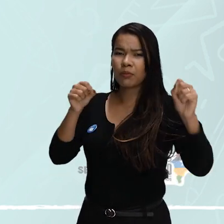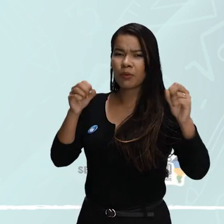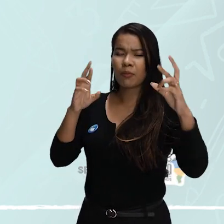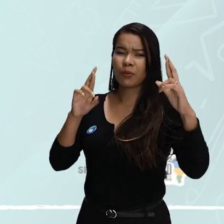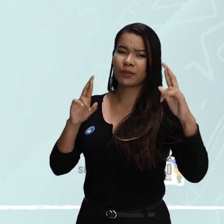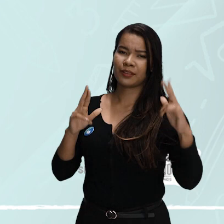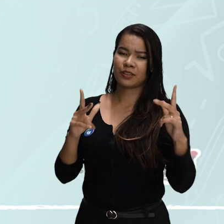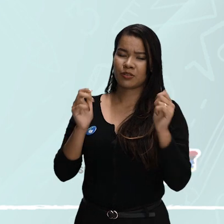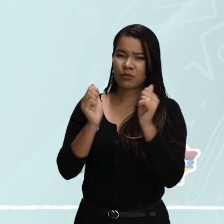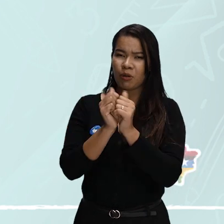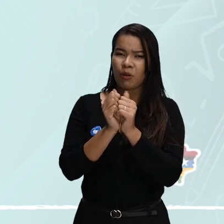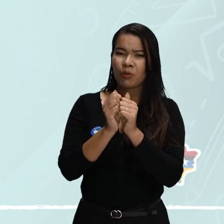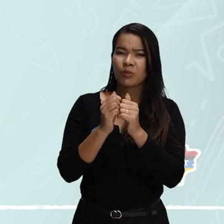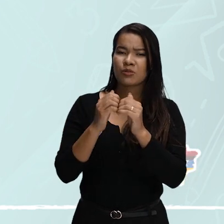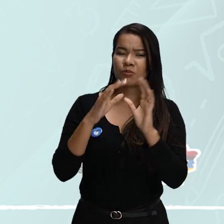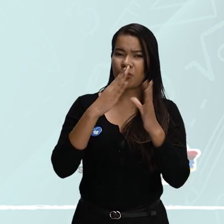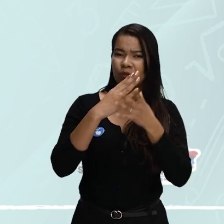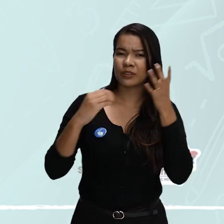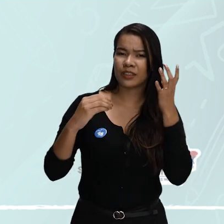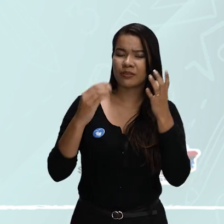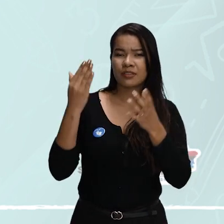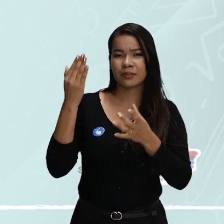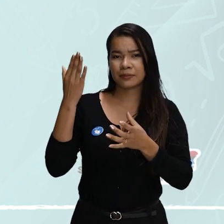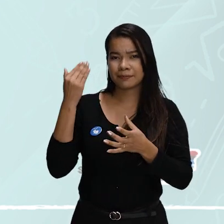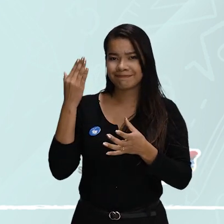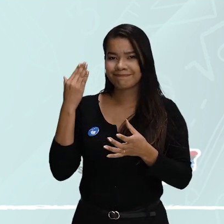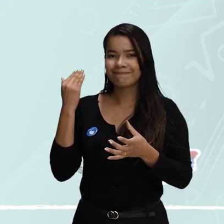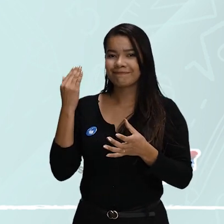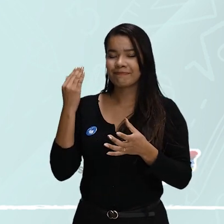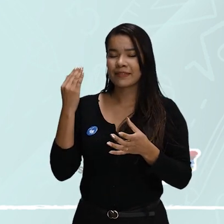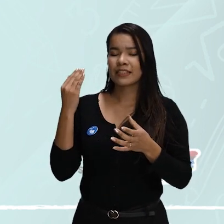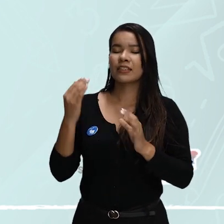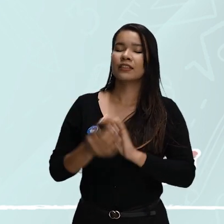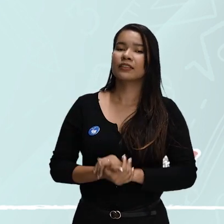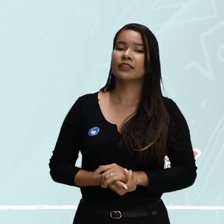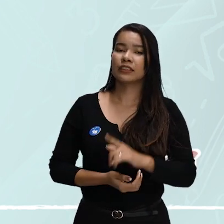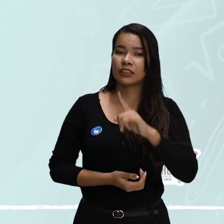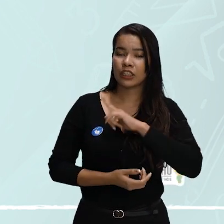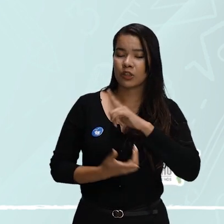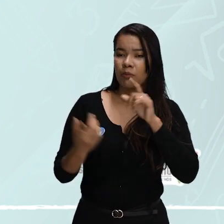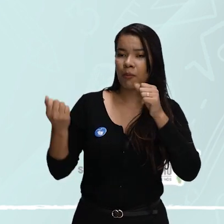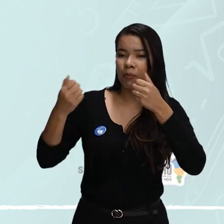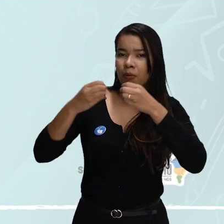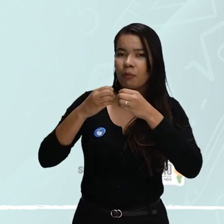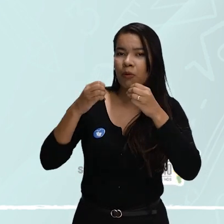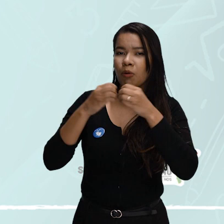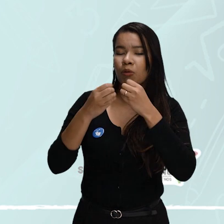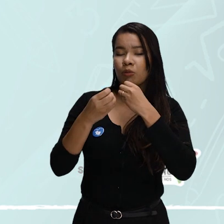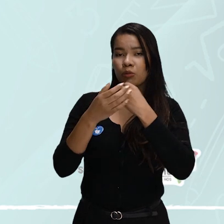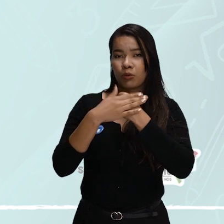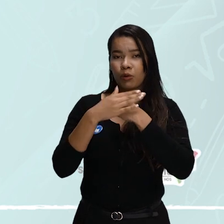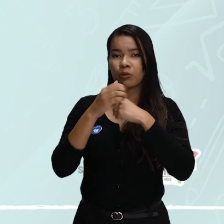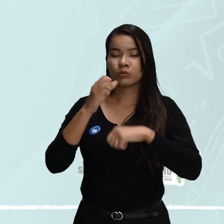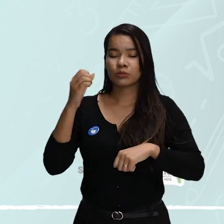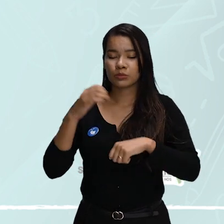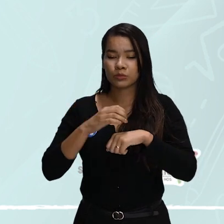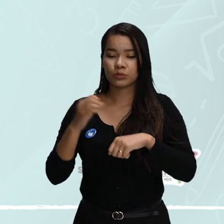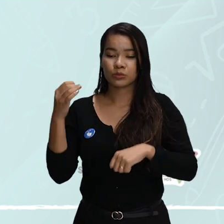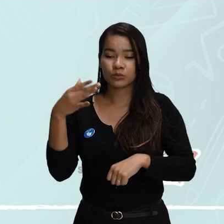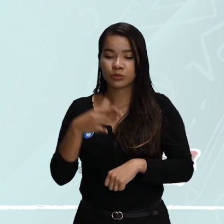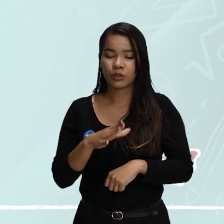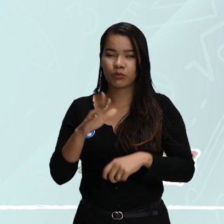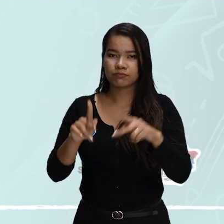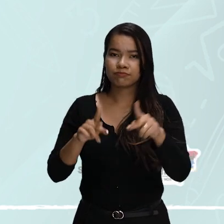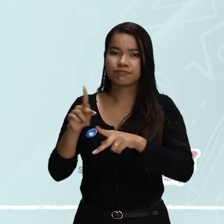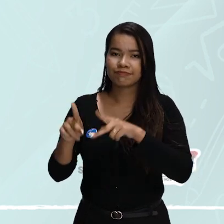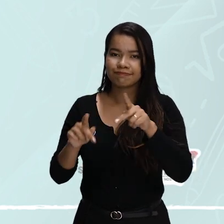greco-romana, proporcionando uma aproximação com o novo público consumidor ao revelar seus próprios anseios à burguesia. Então,